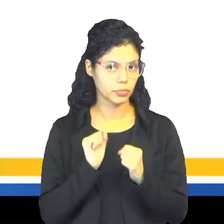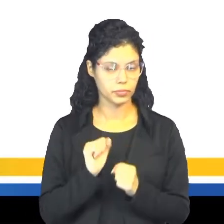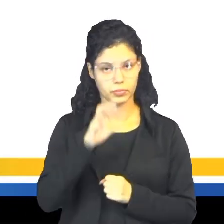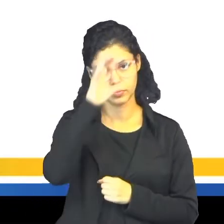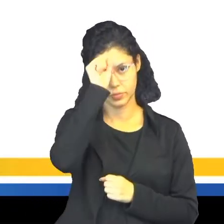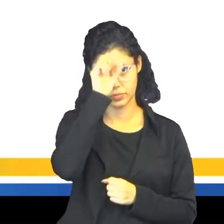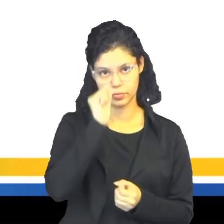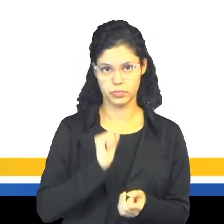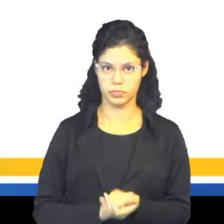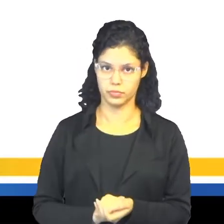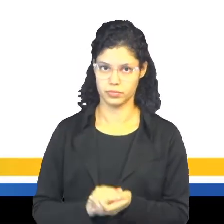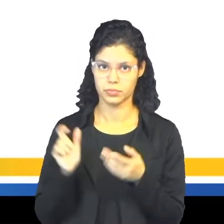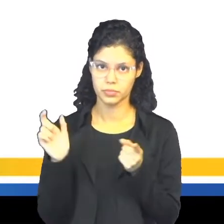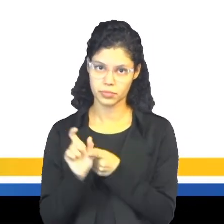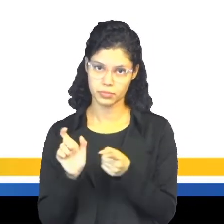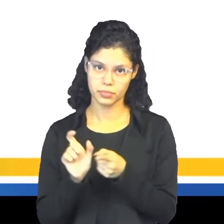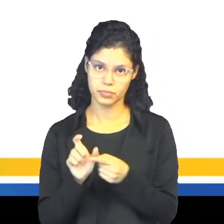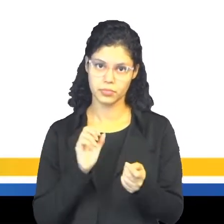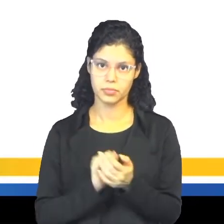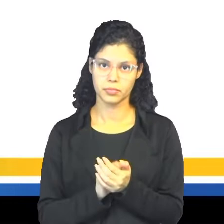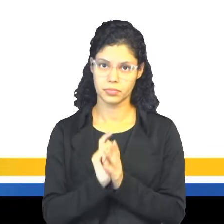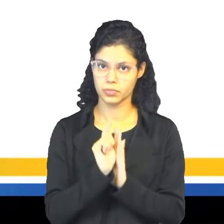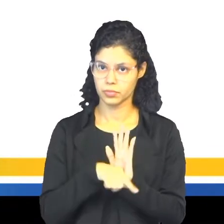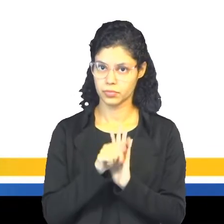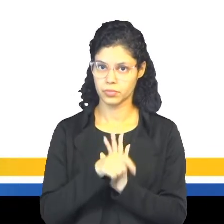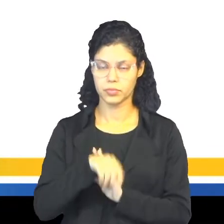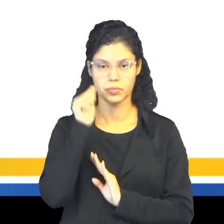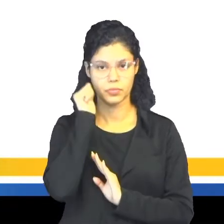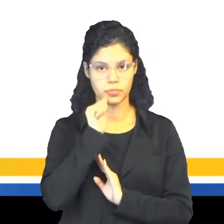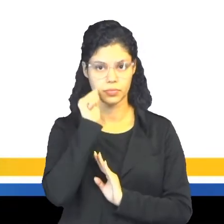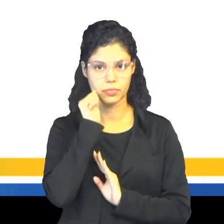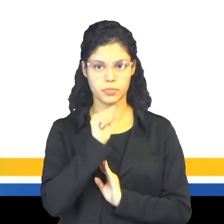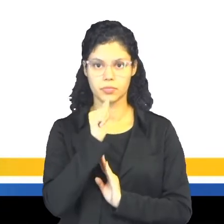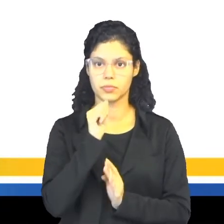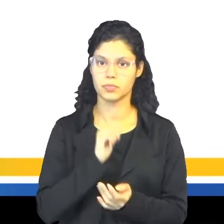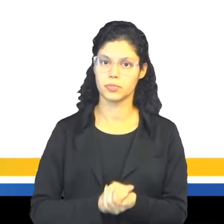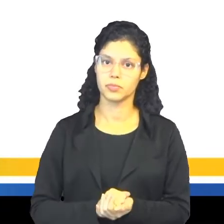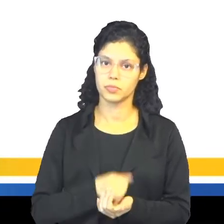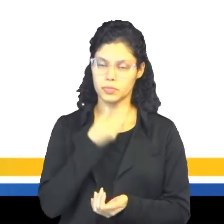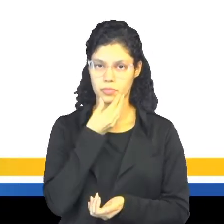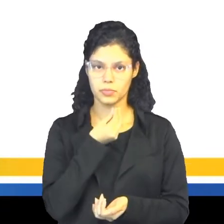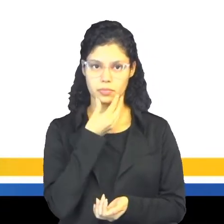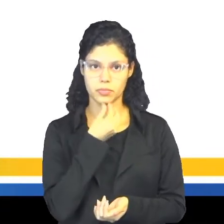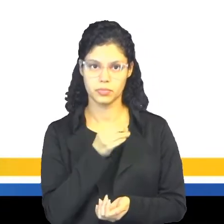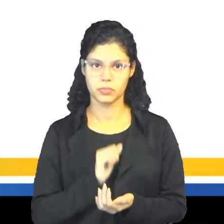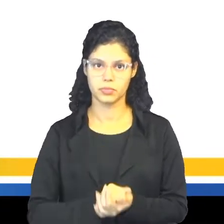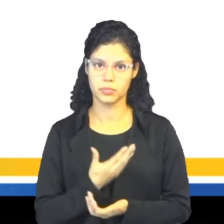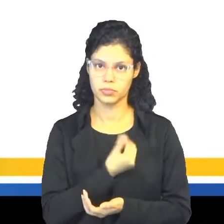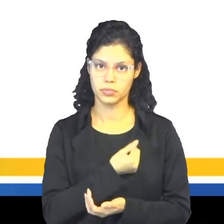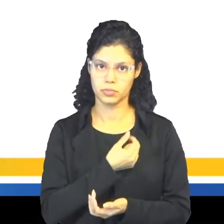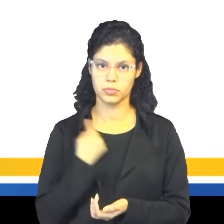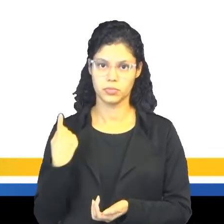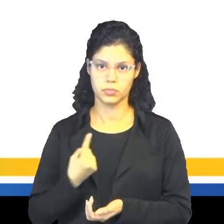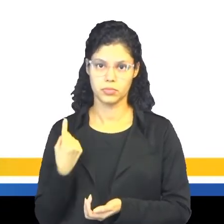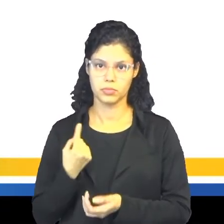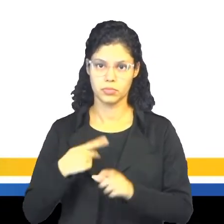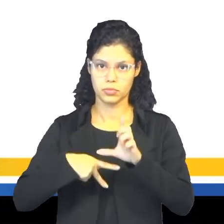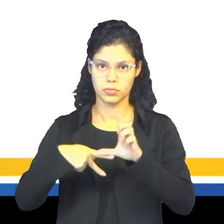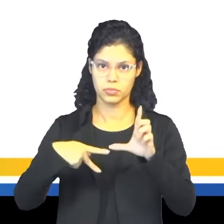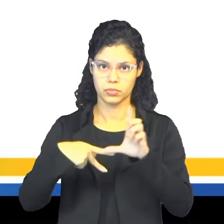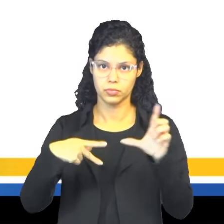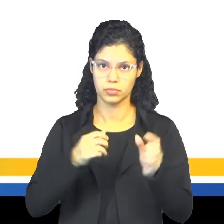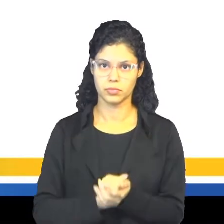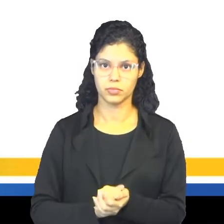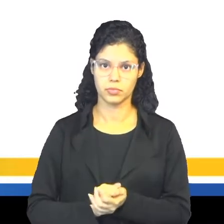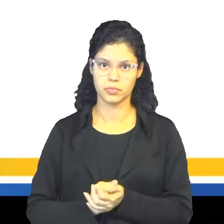aprender também essas palavras elas variam em gênero que é feminino e masculino número singular o